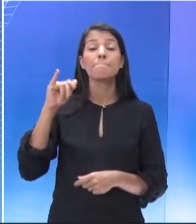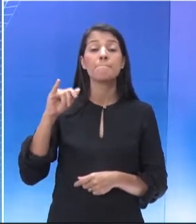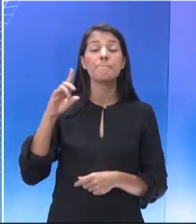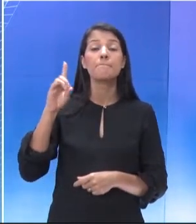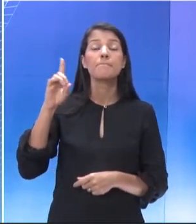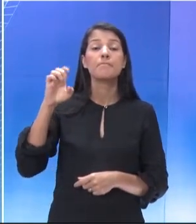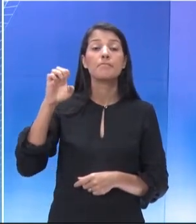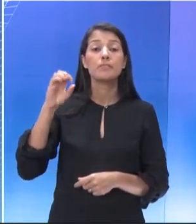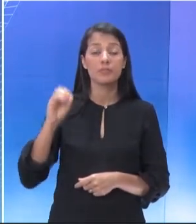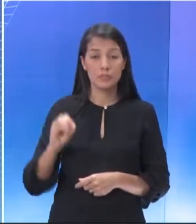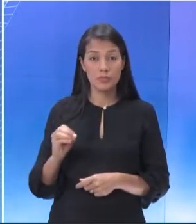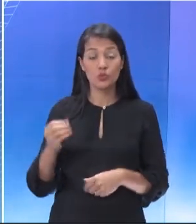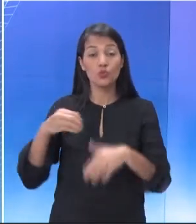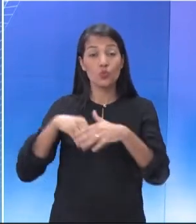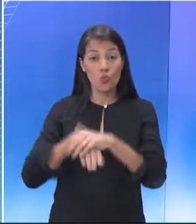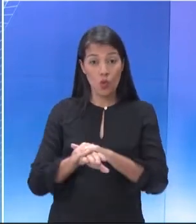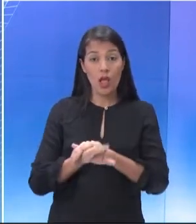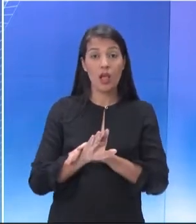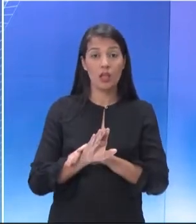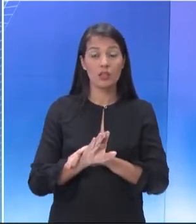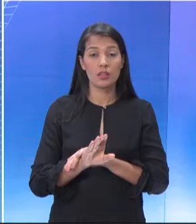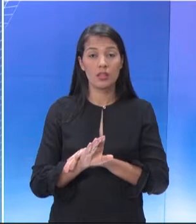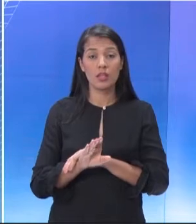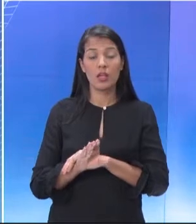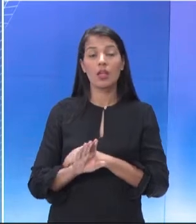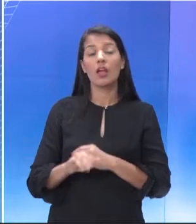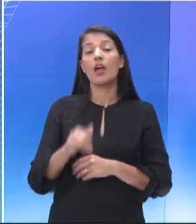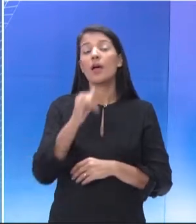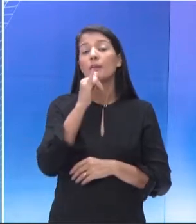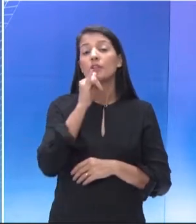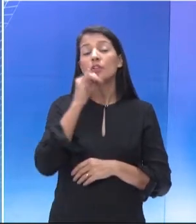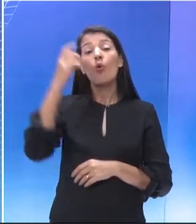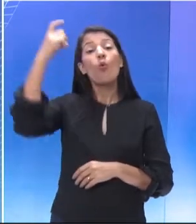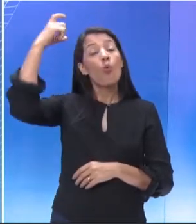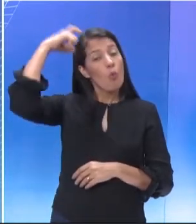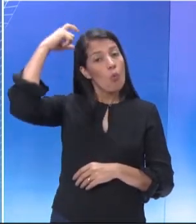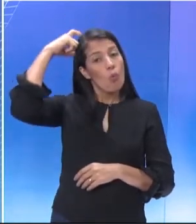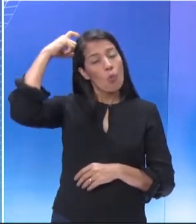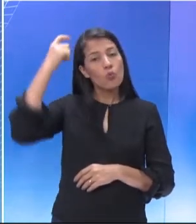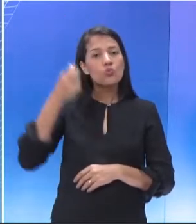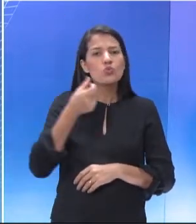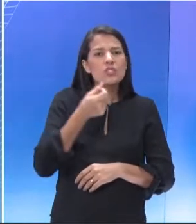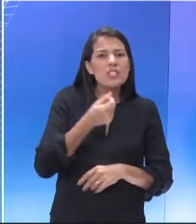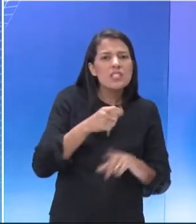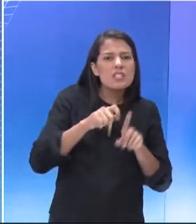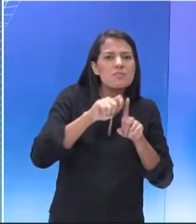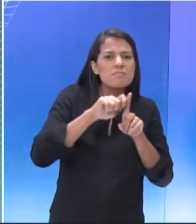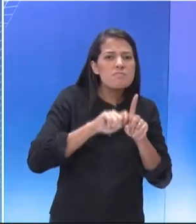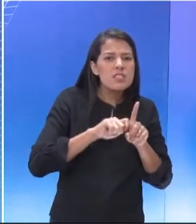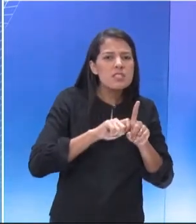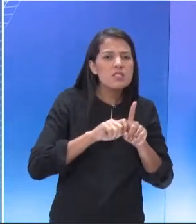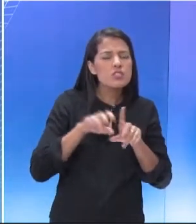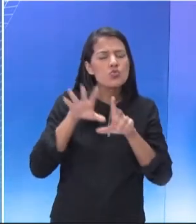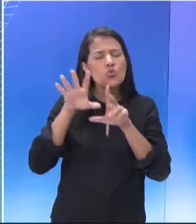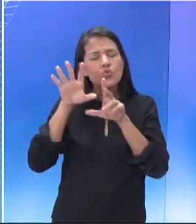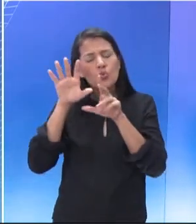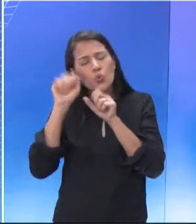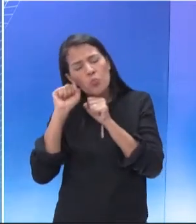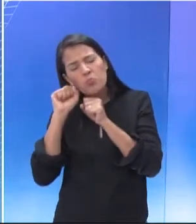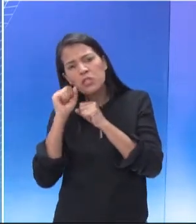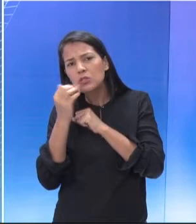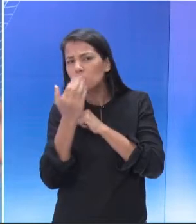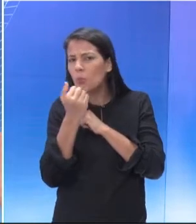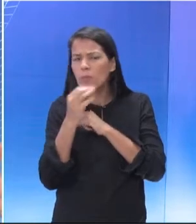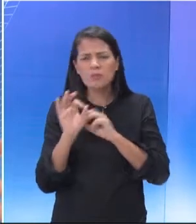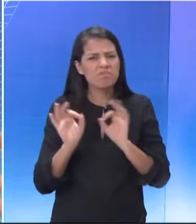esse período ele utiliza toda a reserva que ele armazenou durante o período que ele estava acordado,